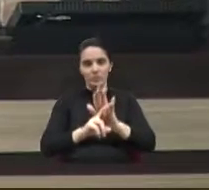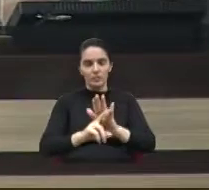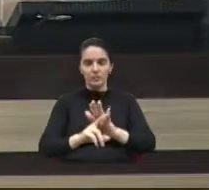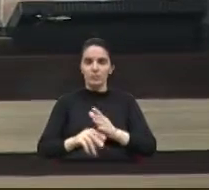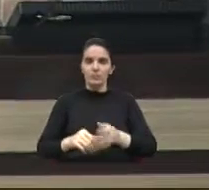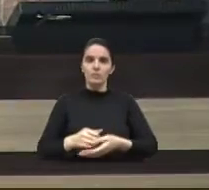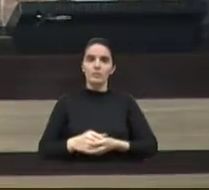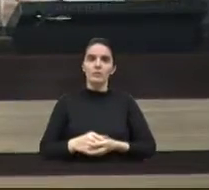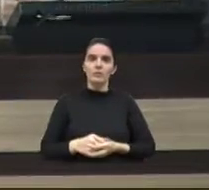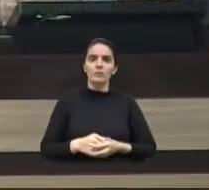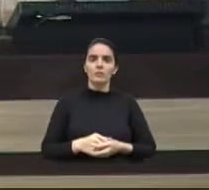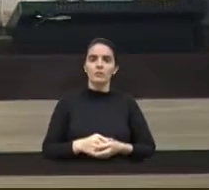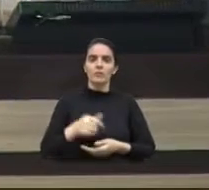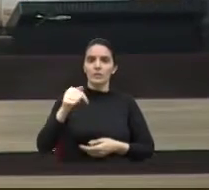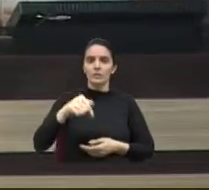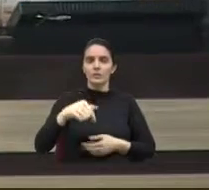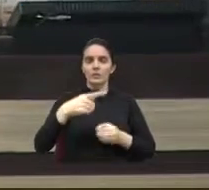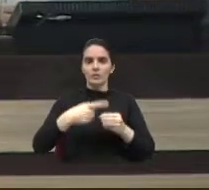Vereador